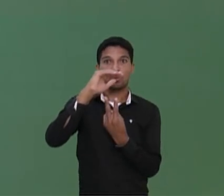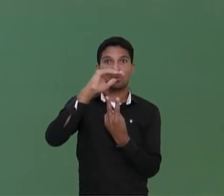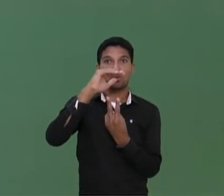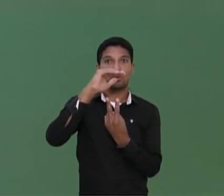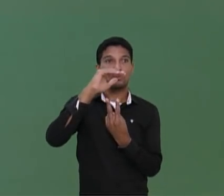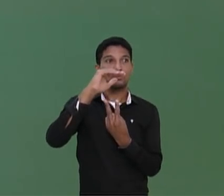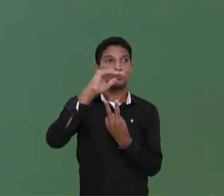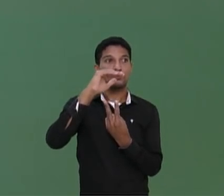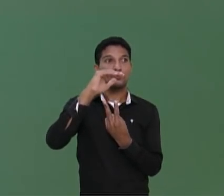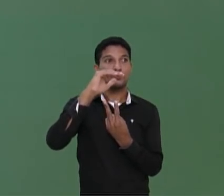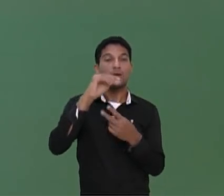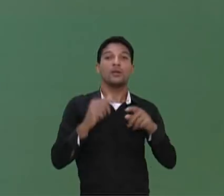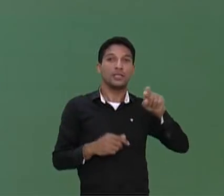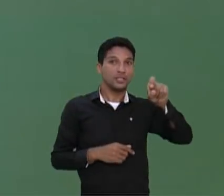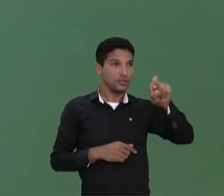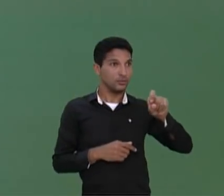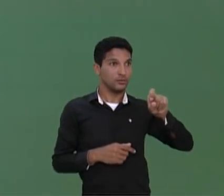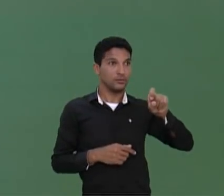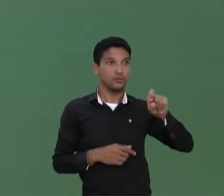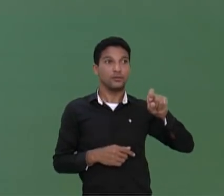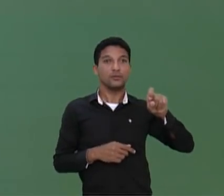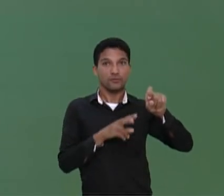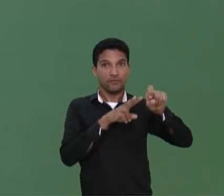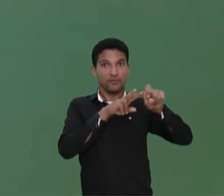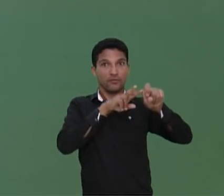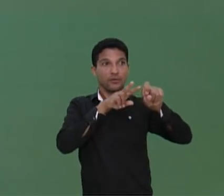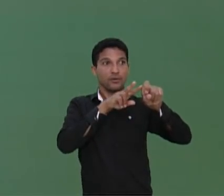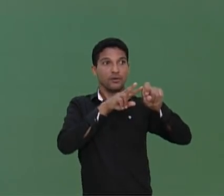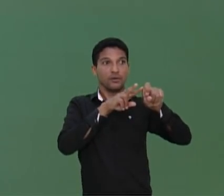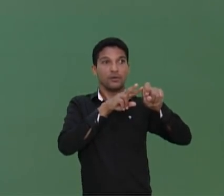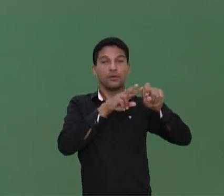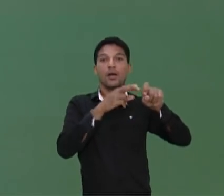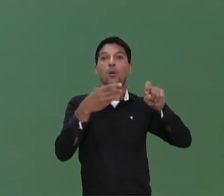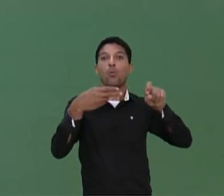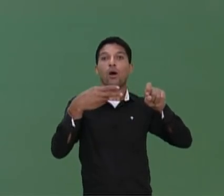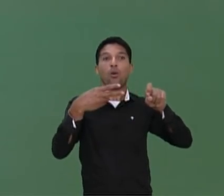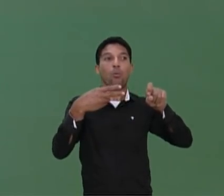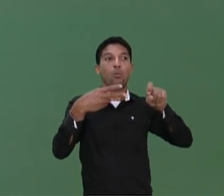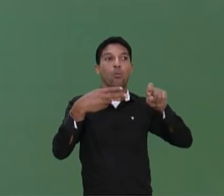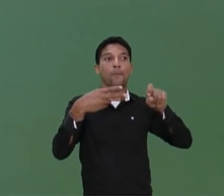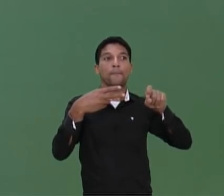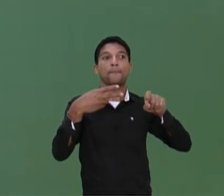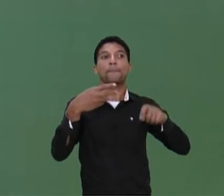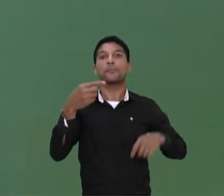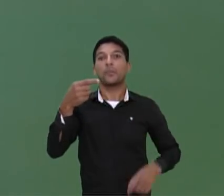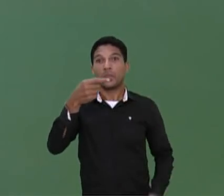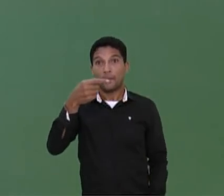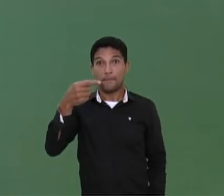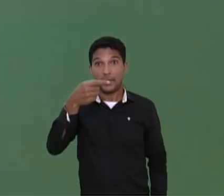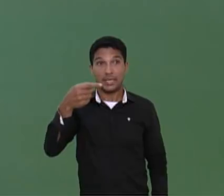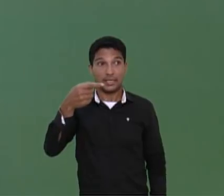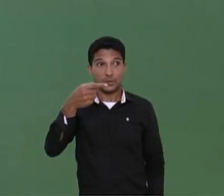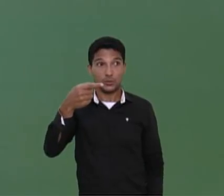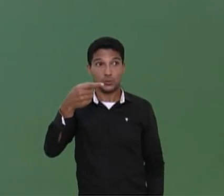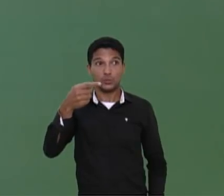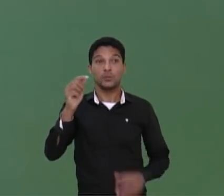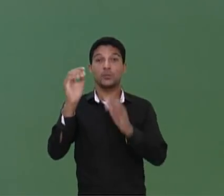eu e o meu x do vértice vai ser igual a menos menos